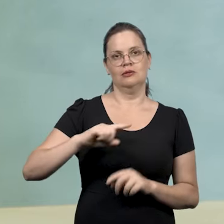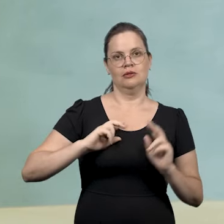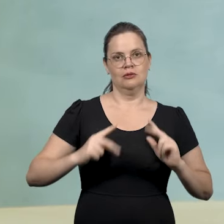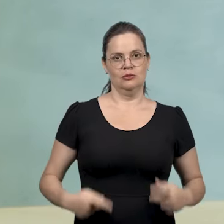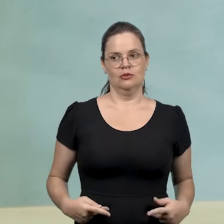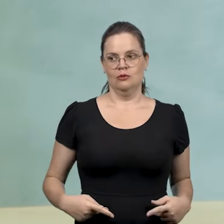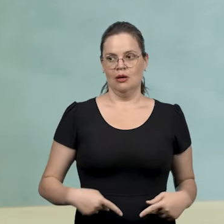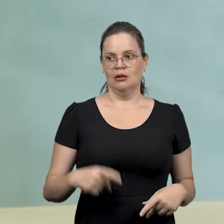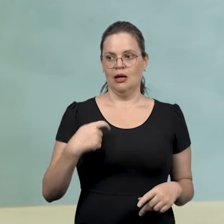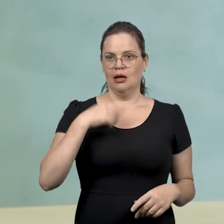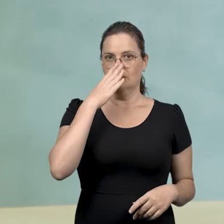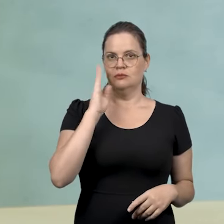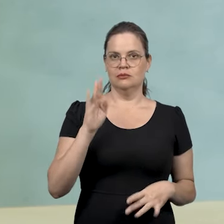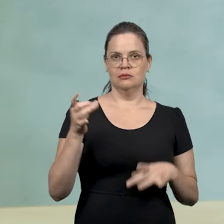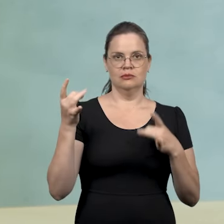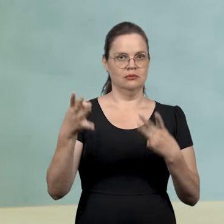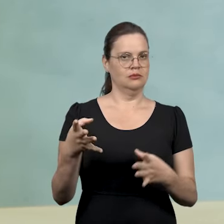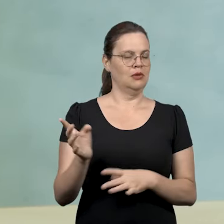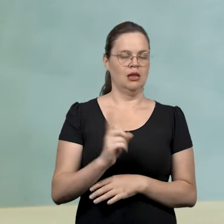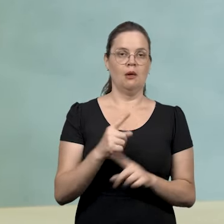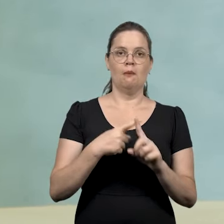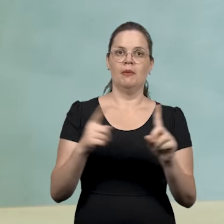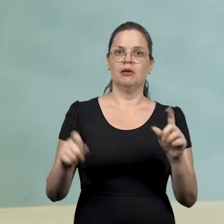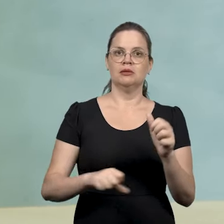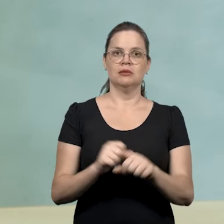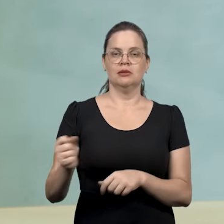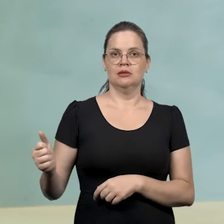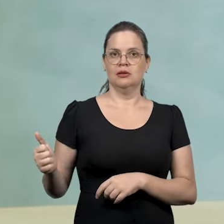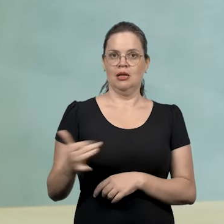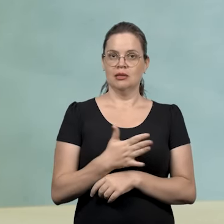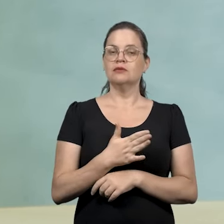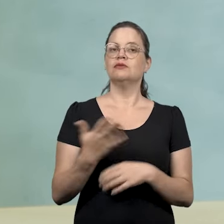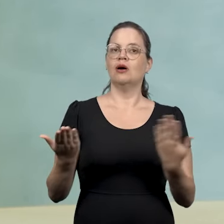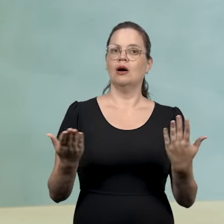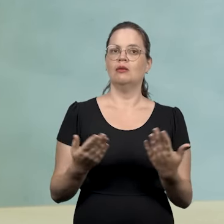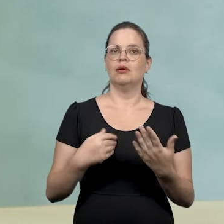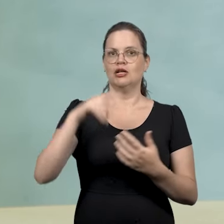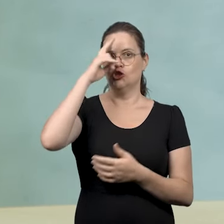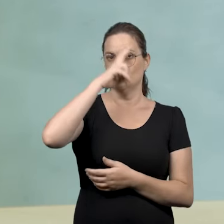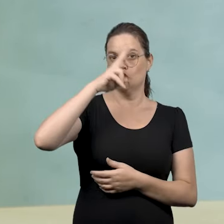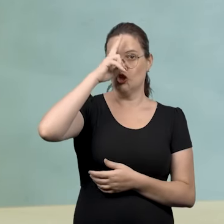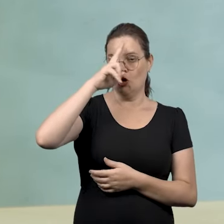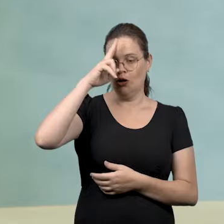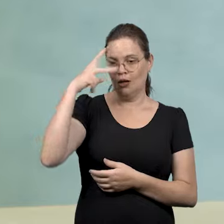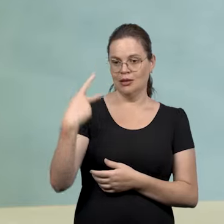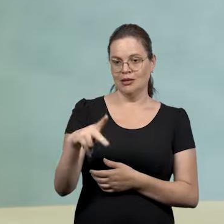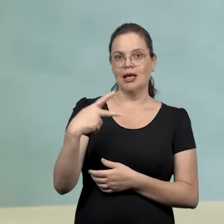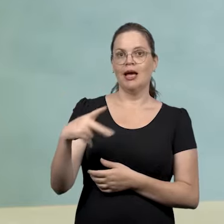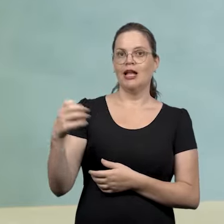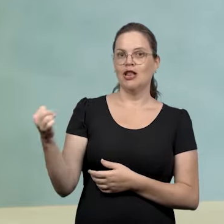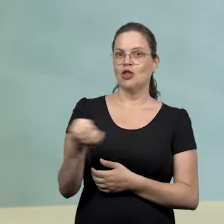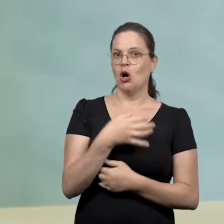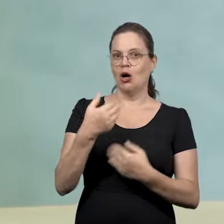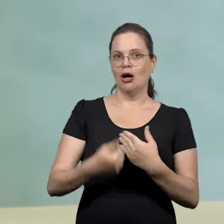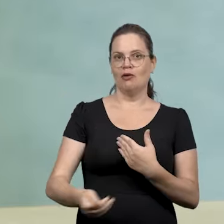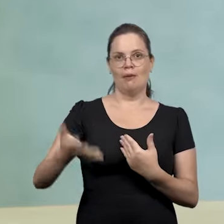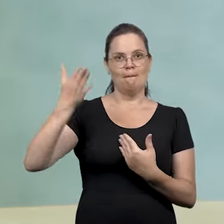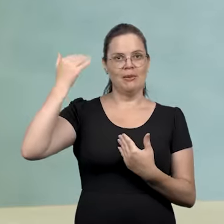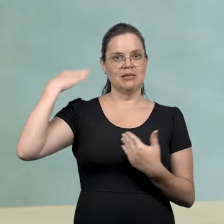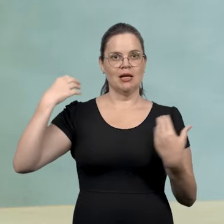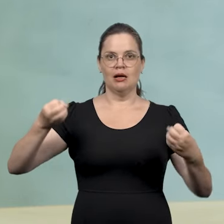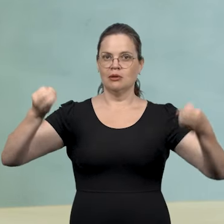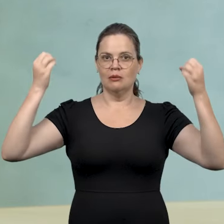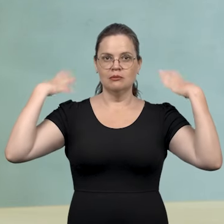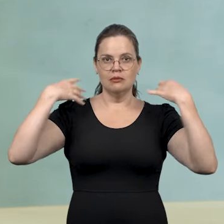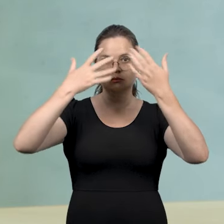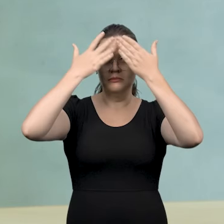elimina, ele transforma, ele redireciona a história do homem, ele escreve uma nova história para o homem, né? E o